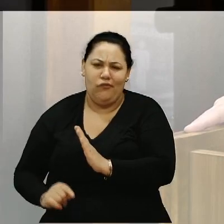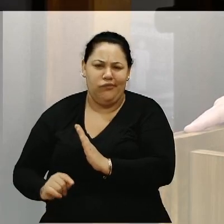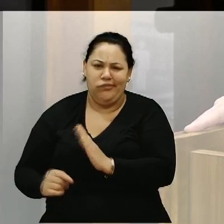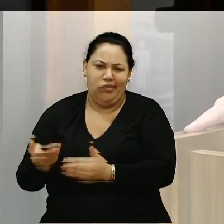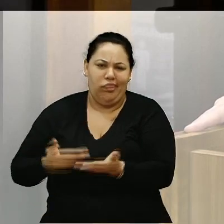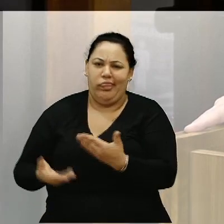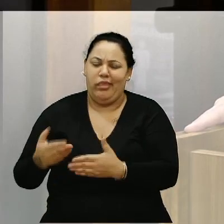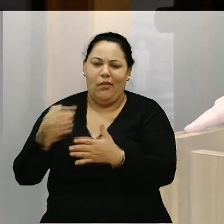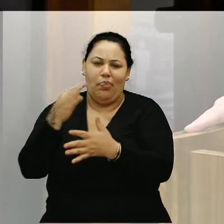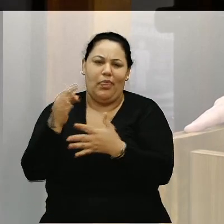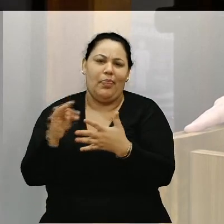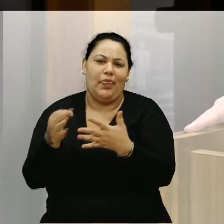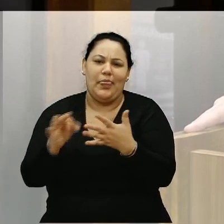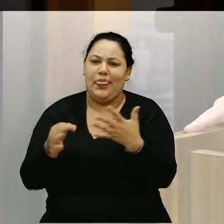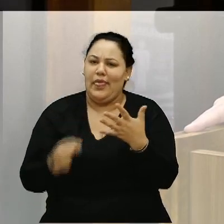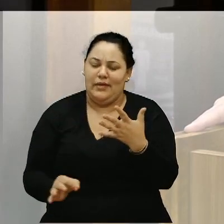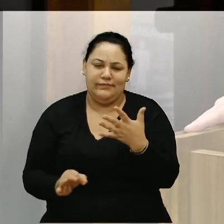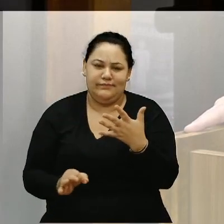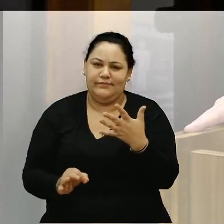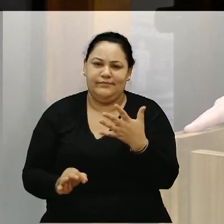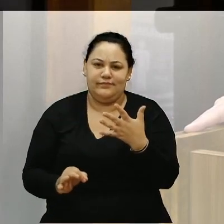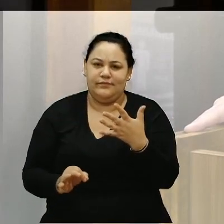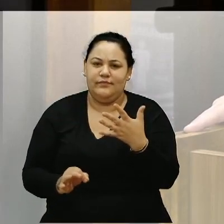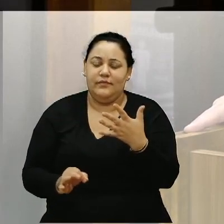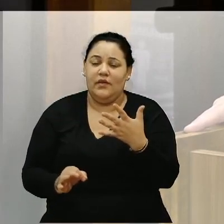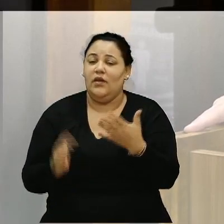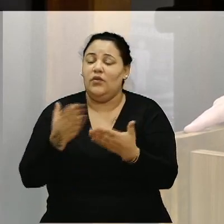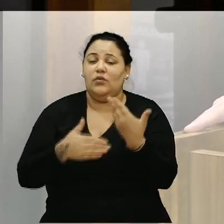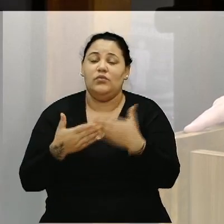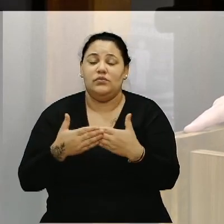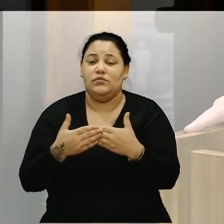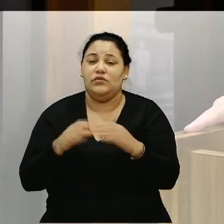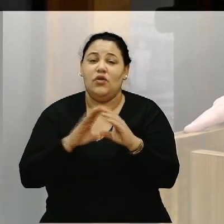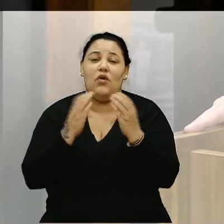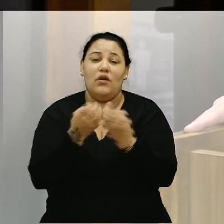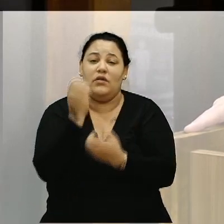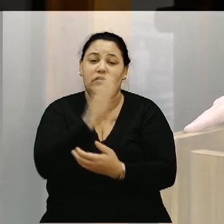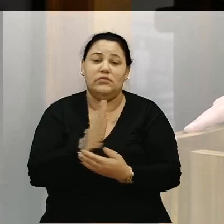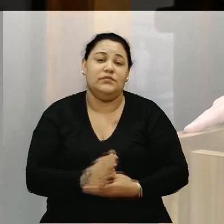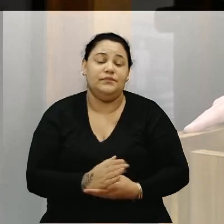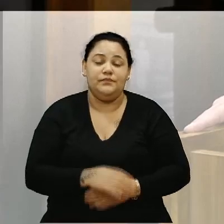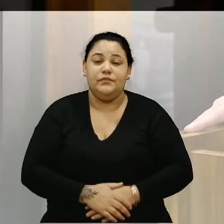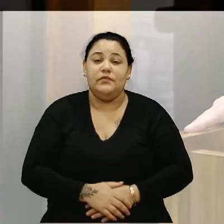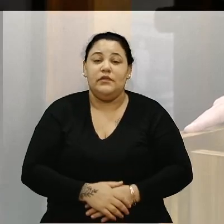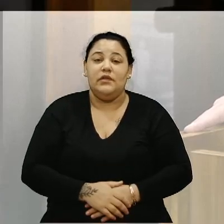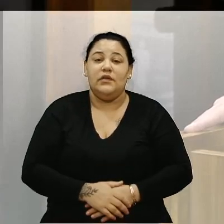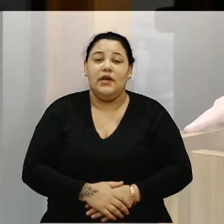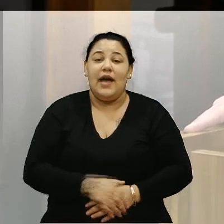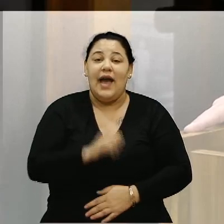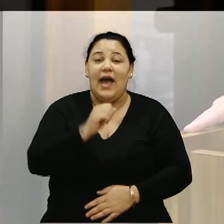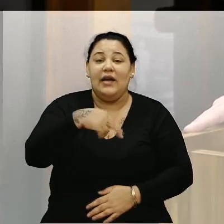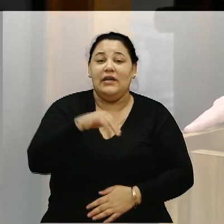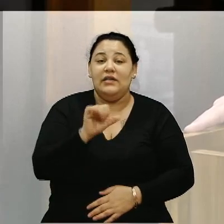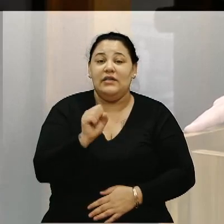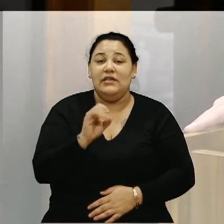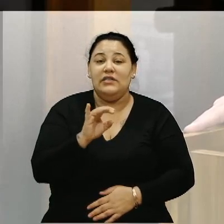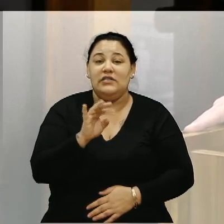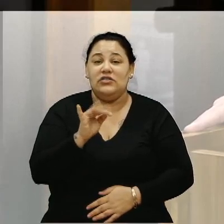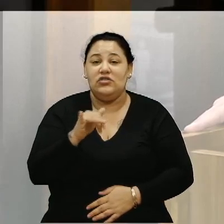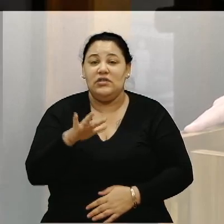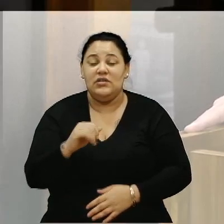Tais requisitos são atribuição do Congresso Nacional. A anistia é uma espécie de renúncia de receita, e quando há renúncia de receita, a Lei